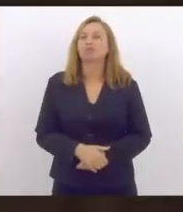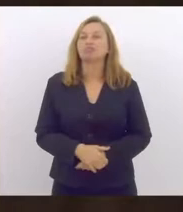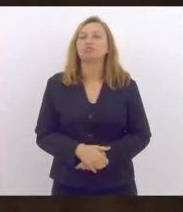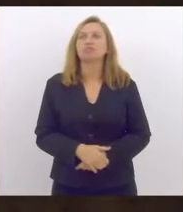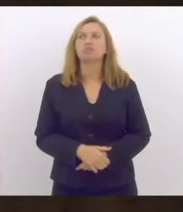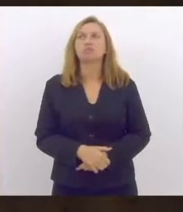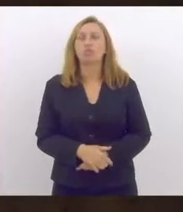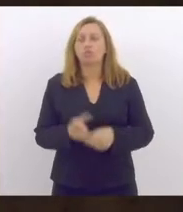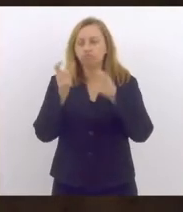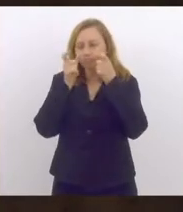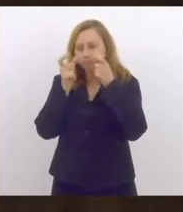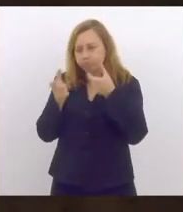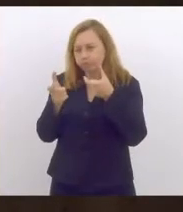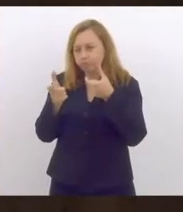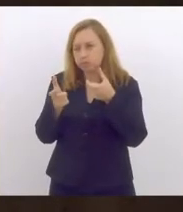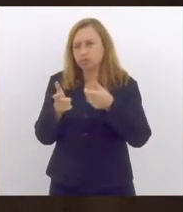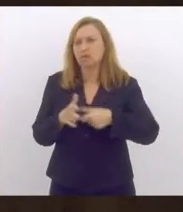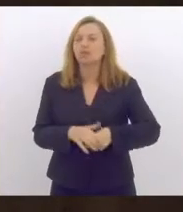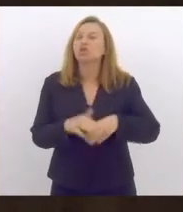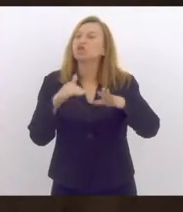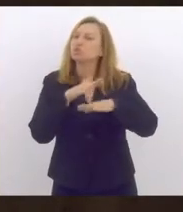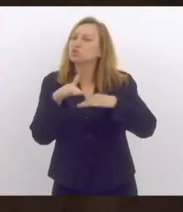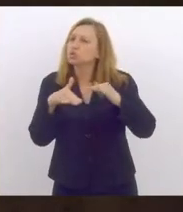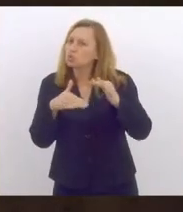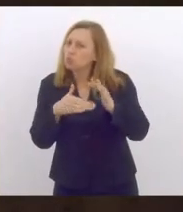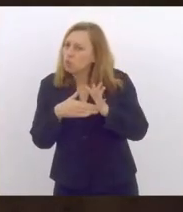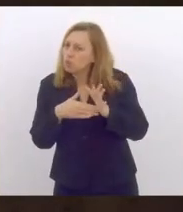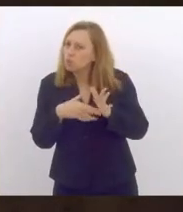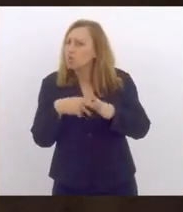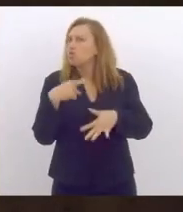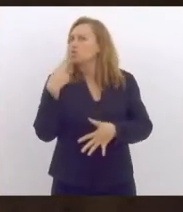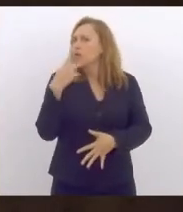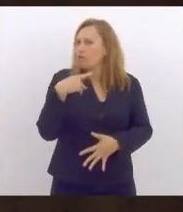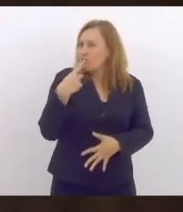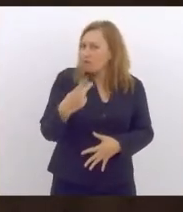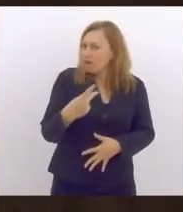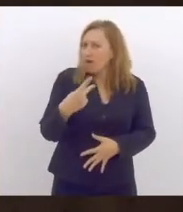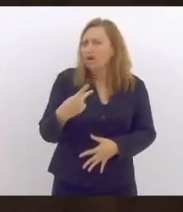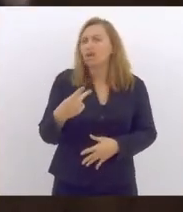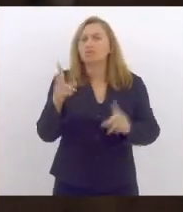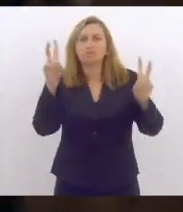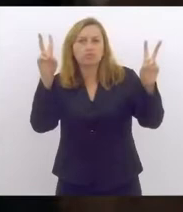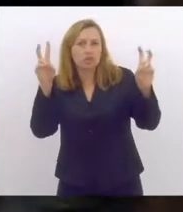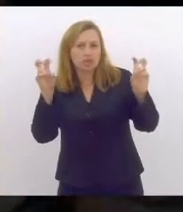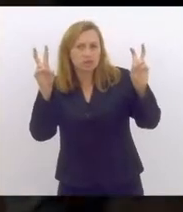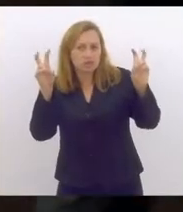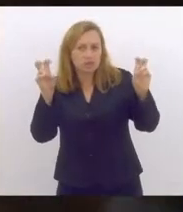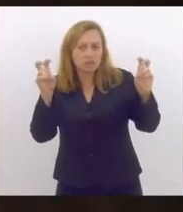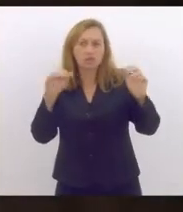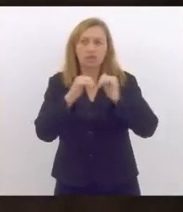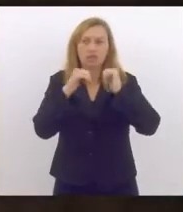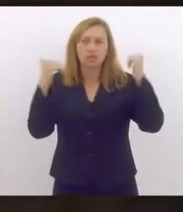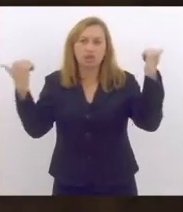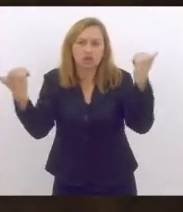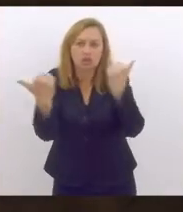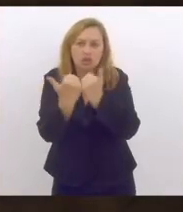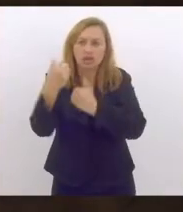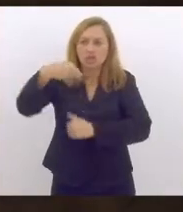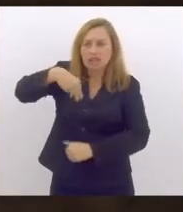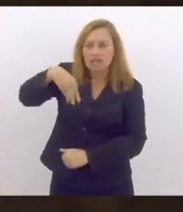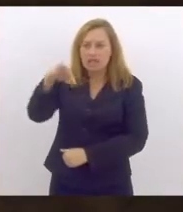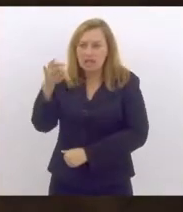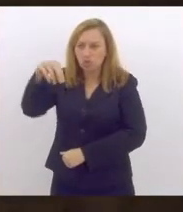ouvi com atenção toda a sua explanação a respeito do estádio Nilton